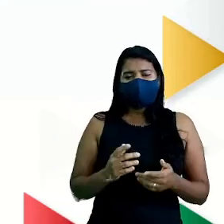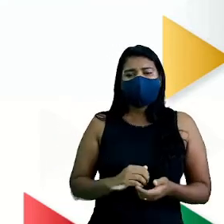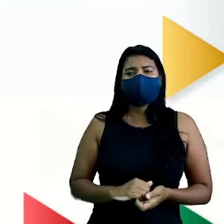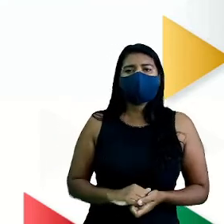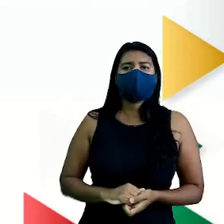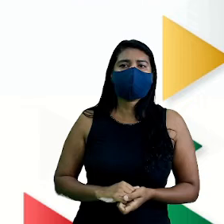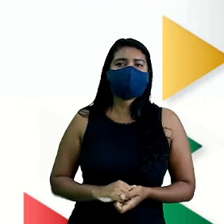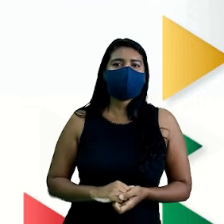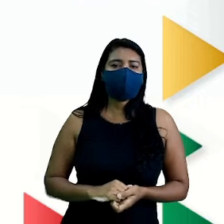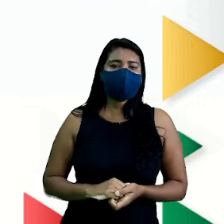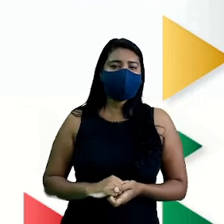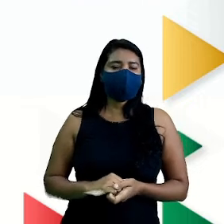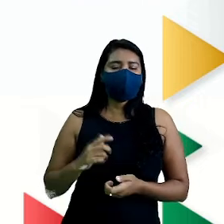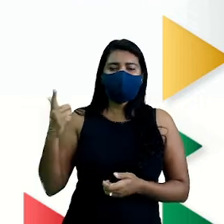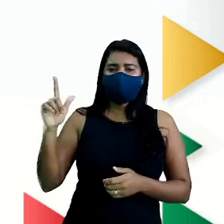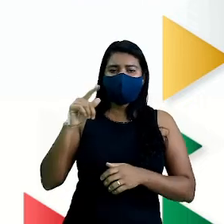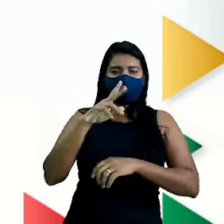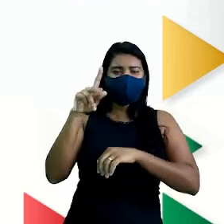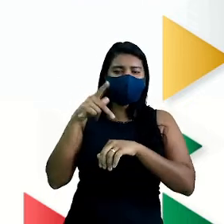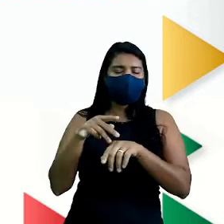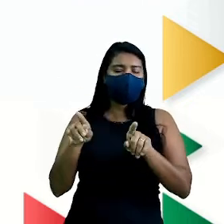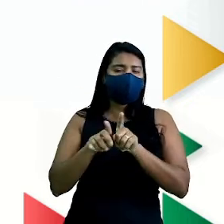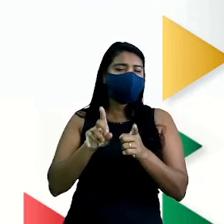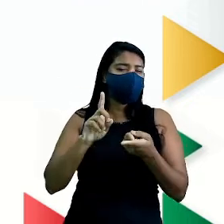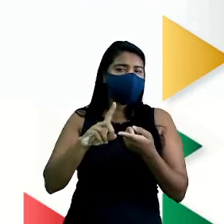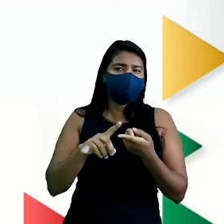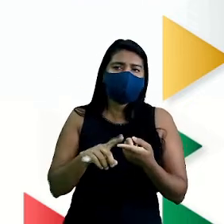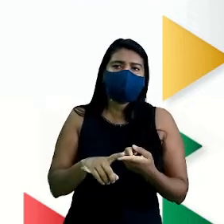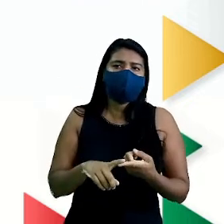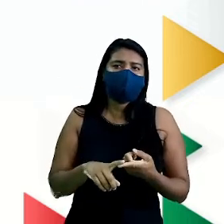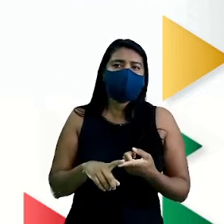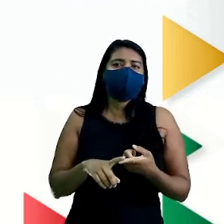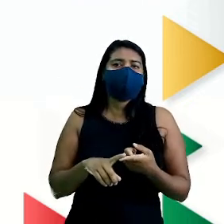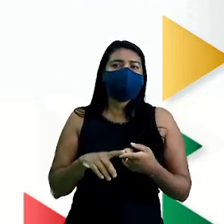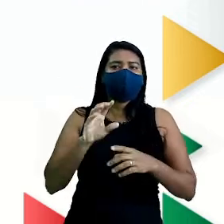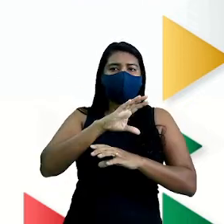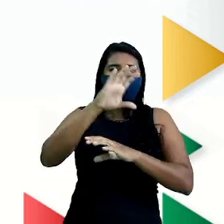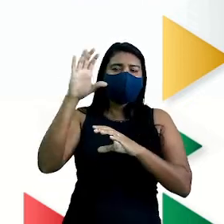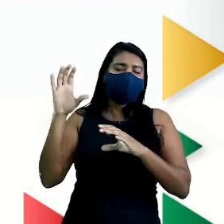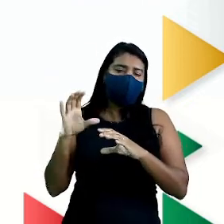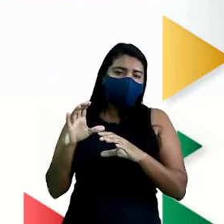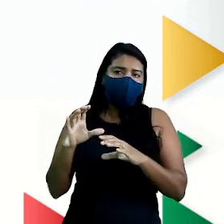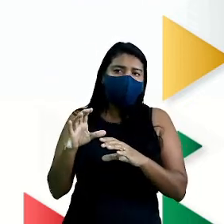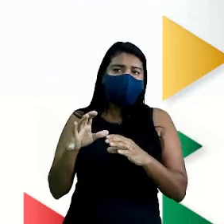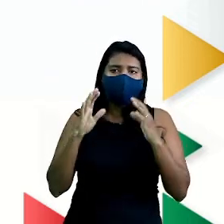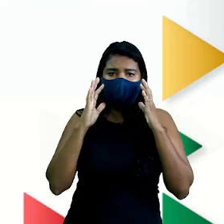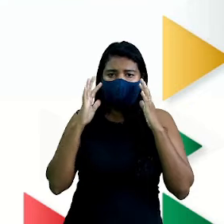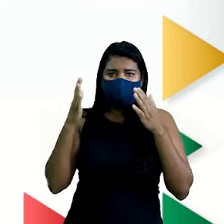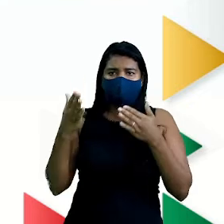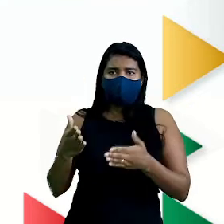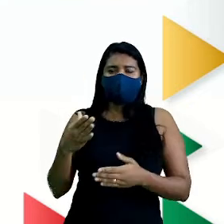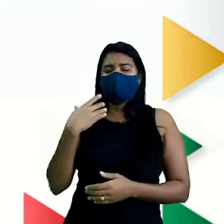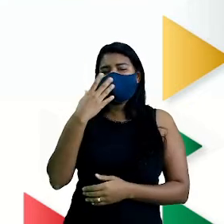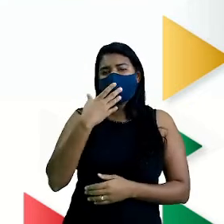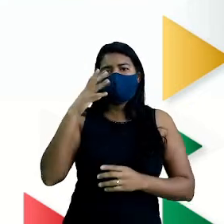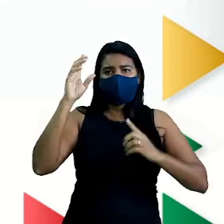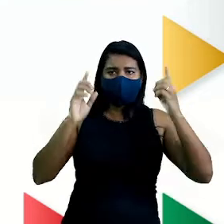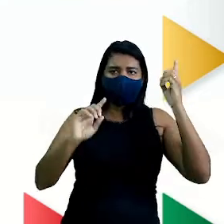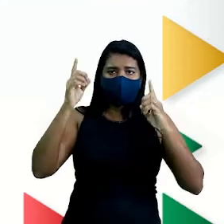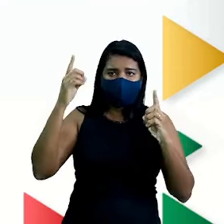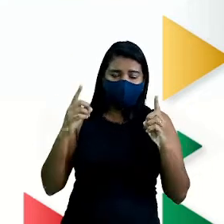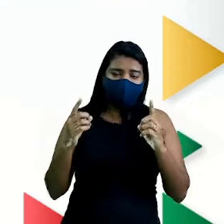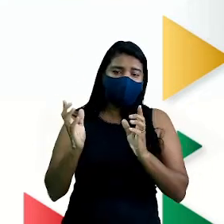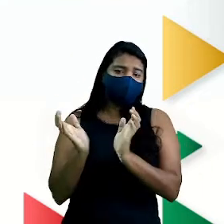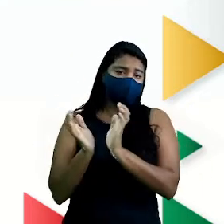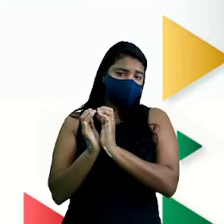né, nacional e internacional, mas além de ter artistas de fora, eles começaram também a dar atenção às músicas do carnaval, principalmente